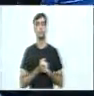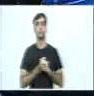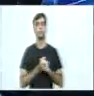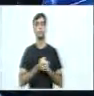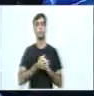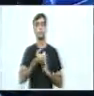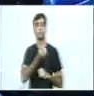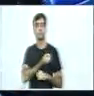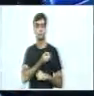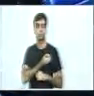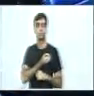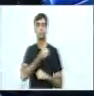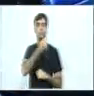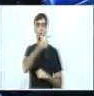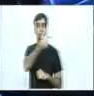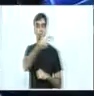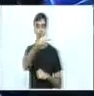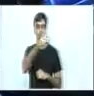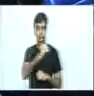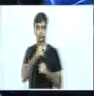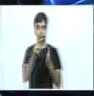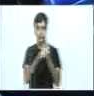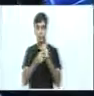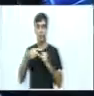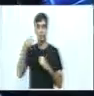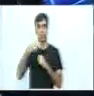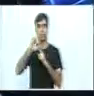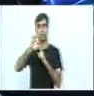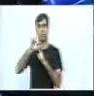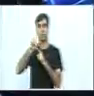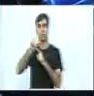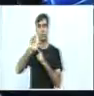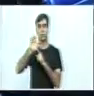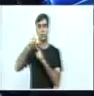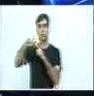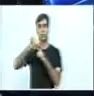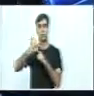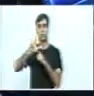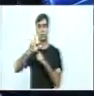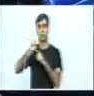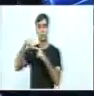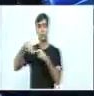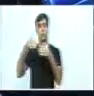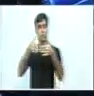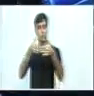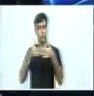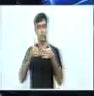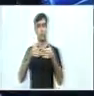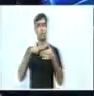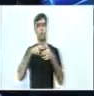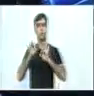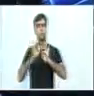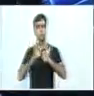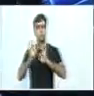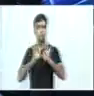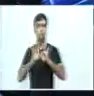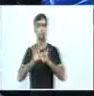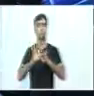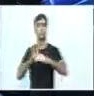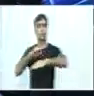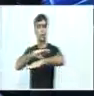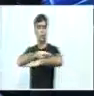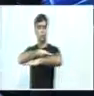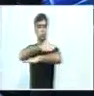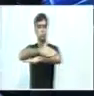Indicação 230 do vereador Edenilson José, solicita que seja providenciada a instalação de